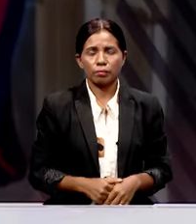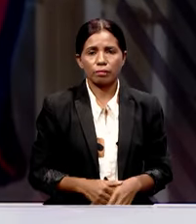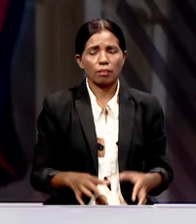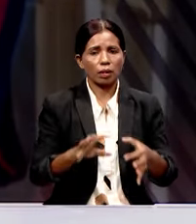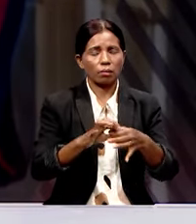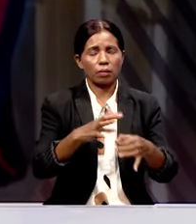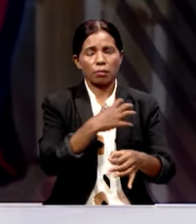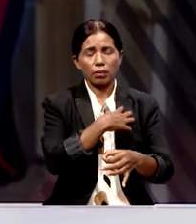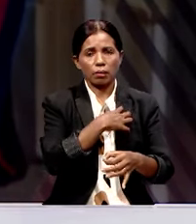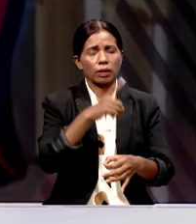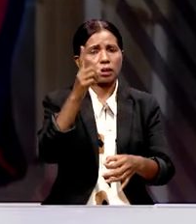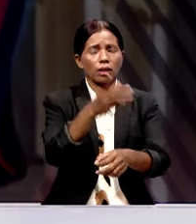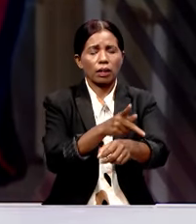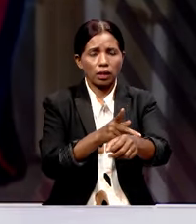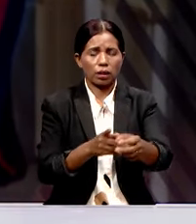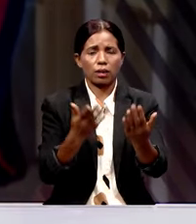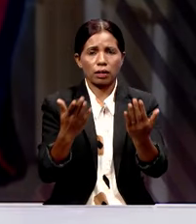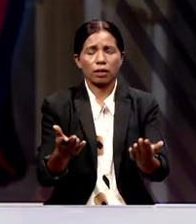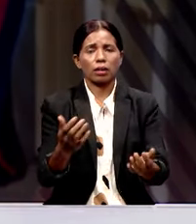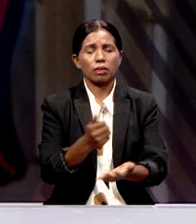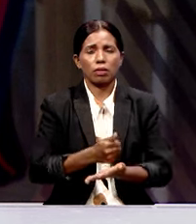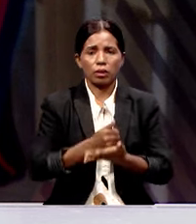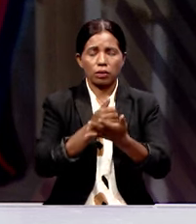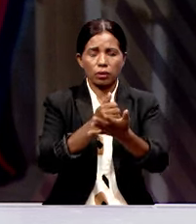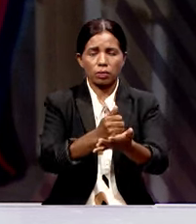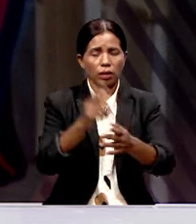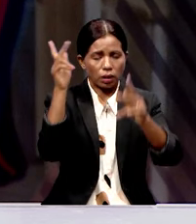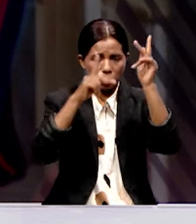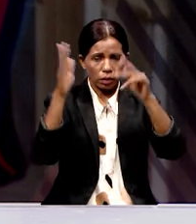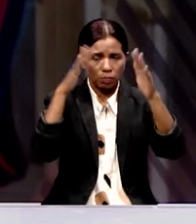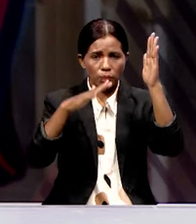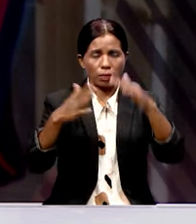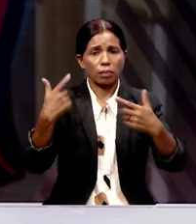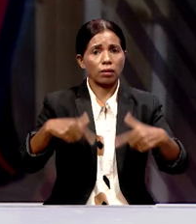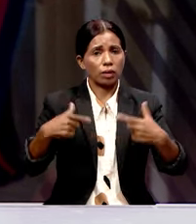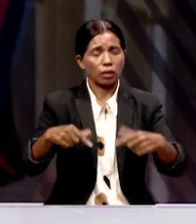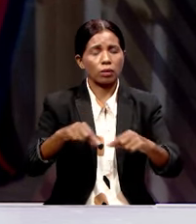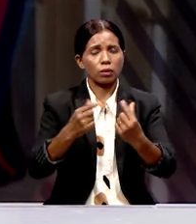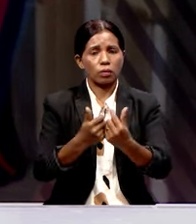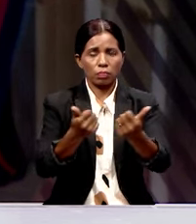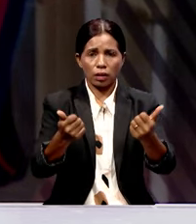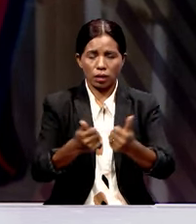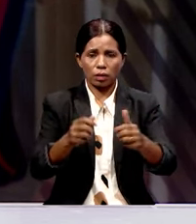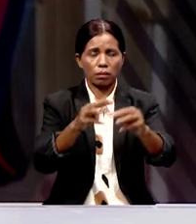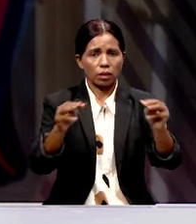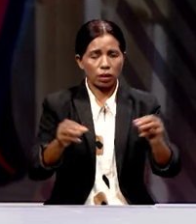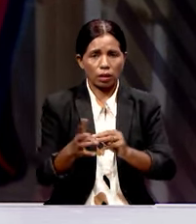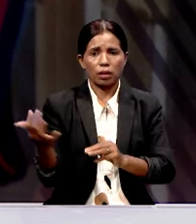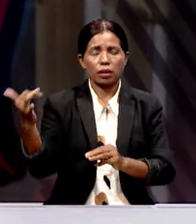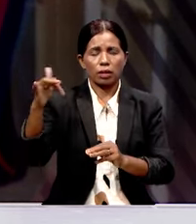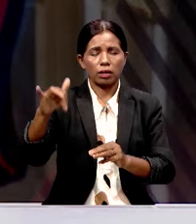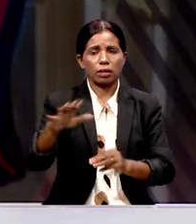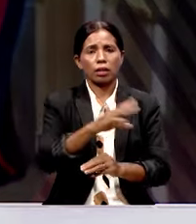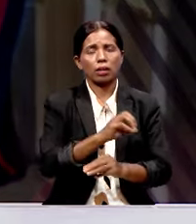Membro PNT lida cane grave bem hira tenta a tohala atuação ba caso assalta malo entre grupo arte marcial no arte ritual cera e a